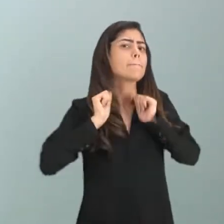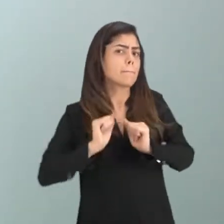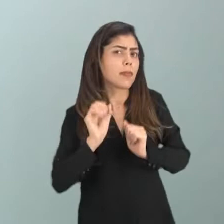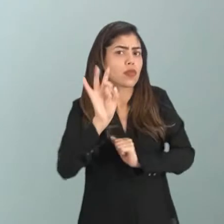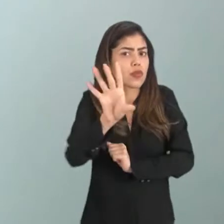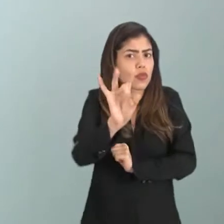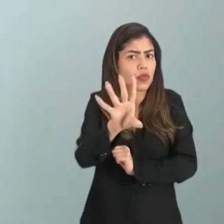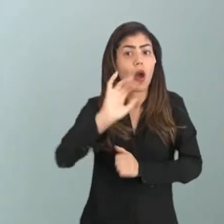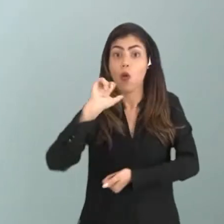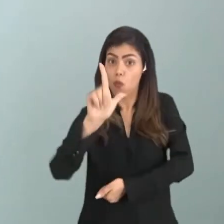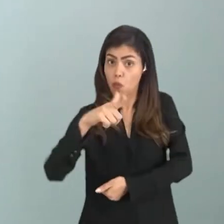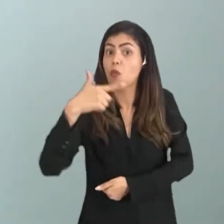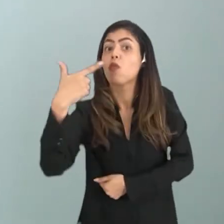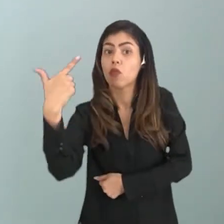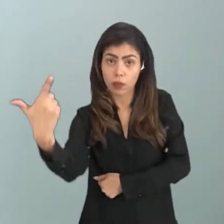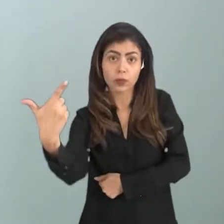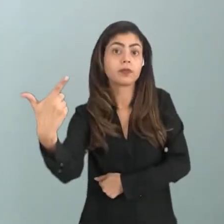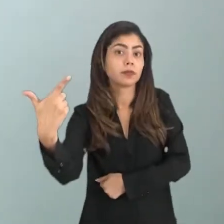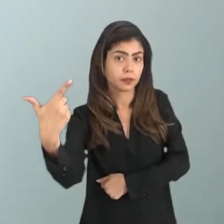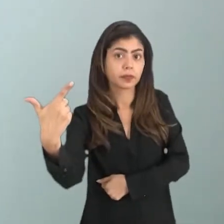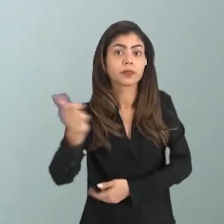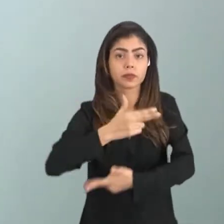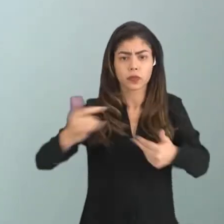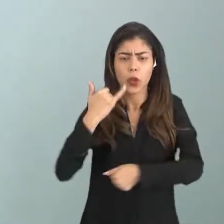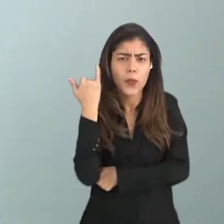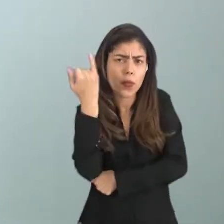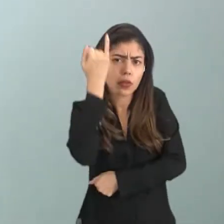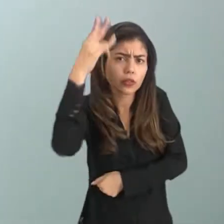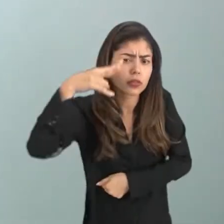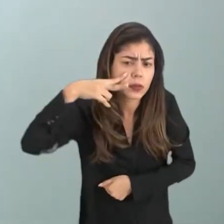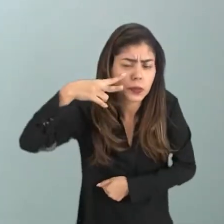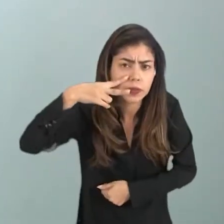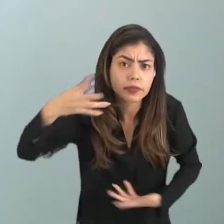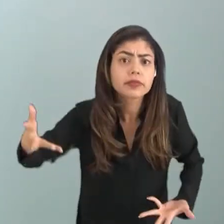Só que tem uma outra coisa bem interessante.